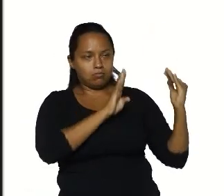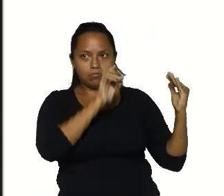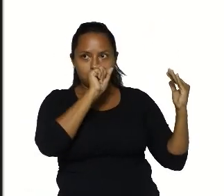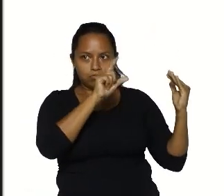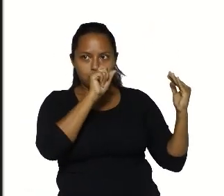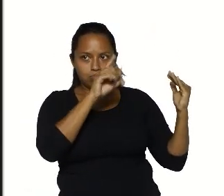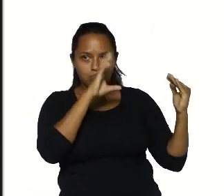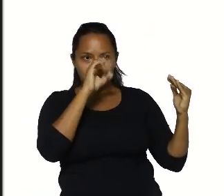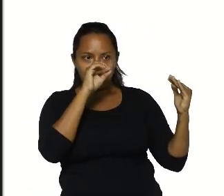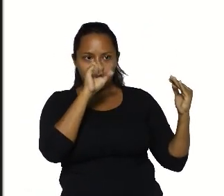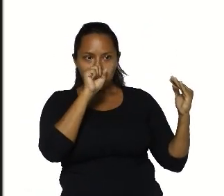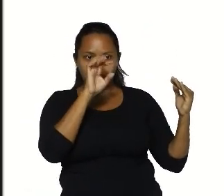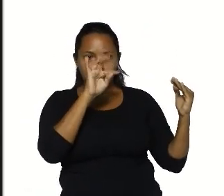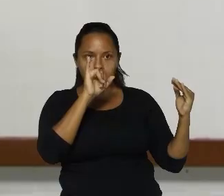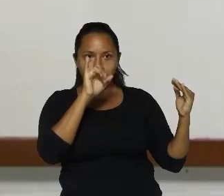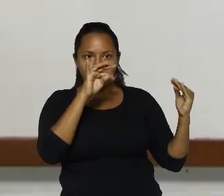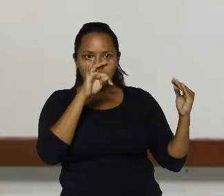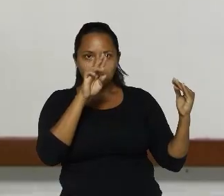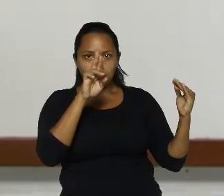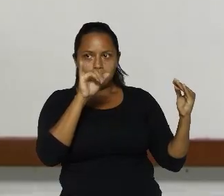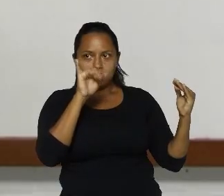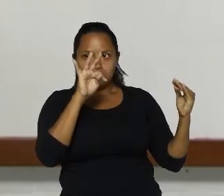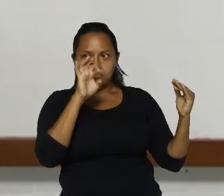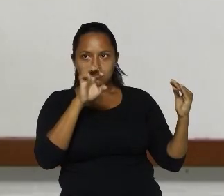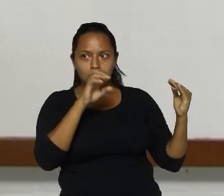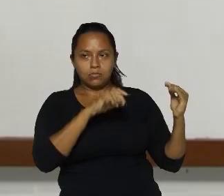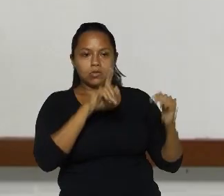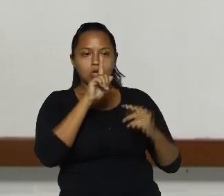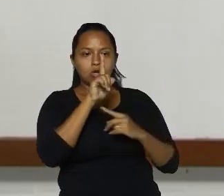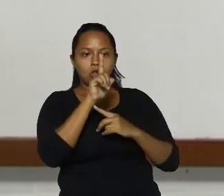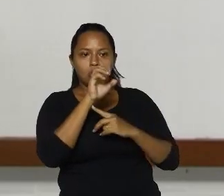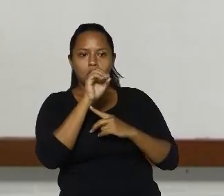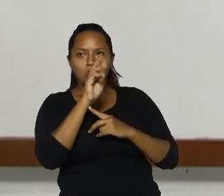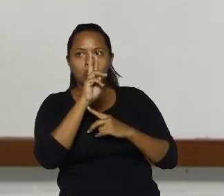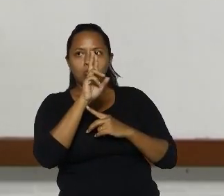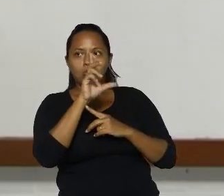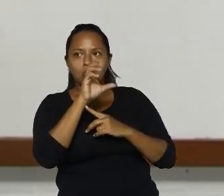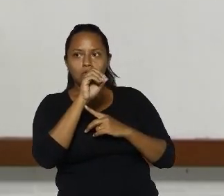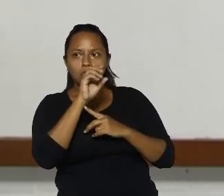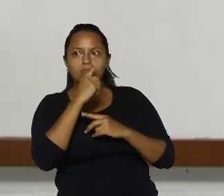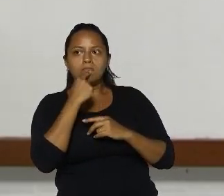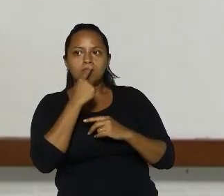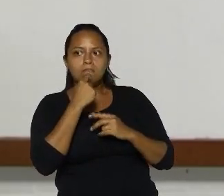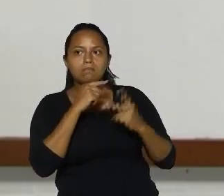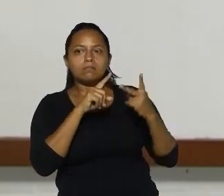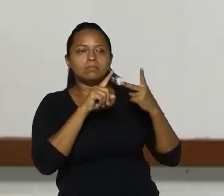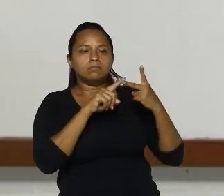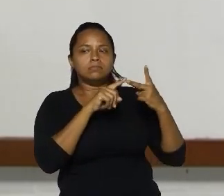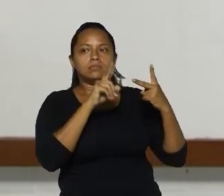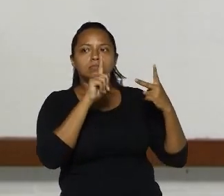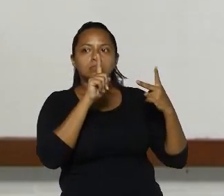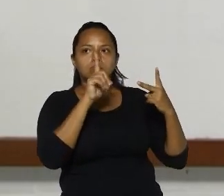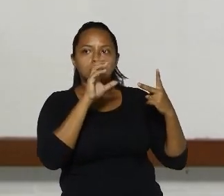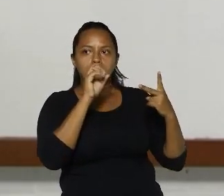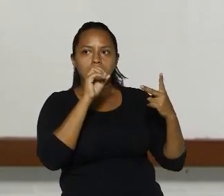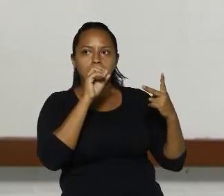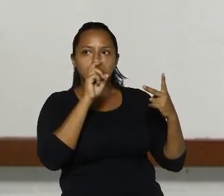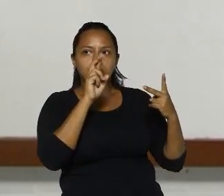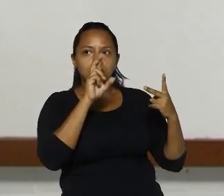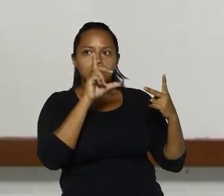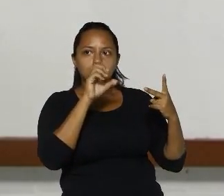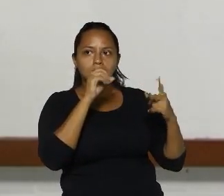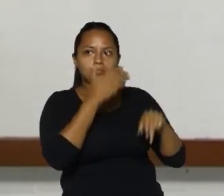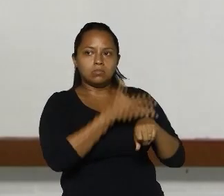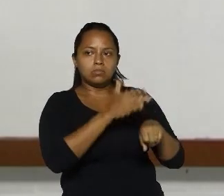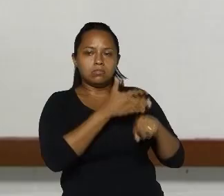vai observar. Os glóbulos vermelhos, que são chamados também de hemácias ou eritrócitos, os glóbulos brancos, que são chamados